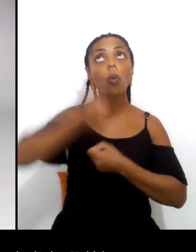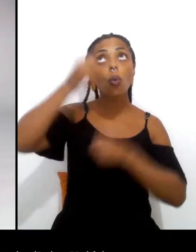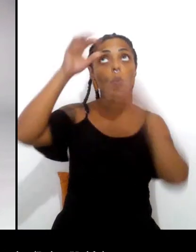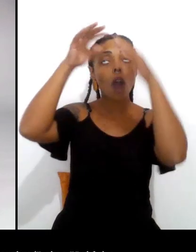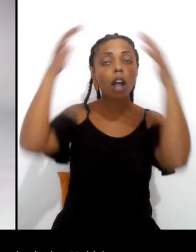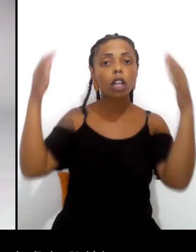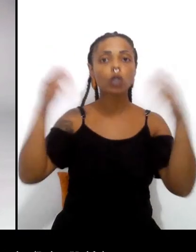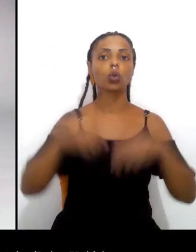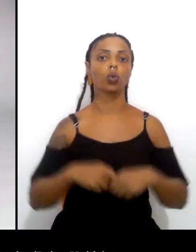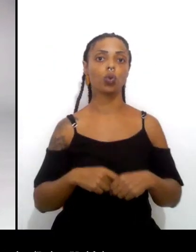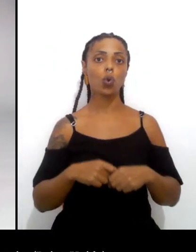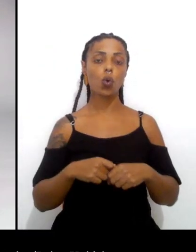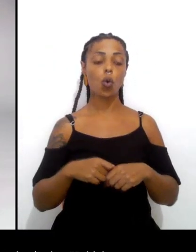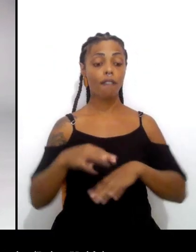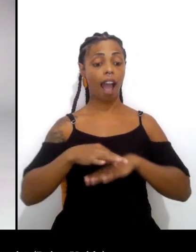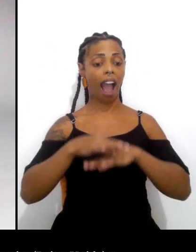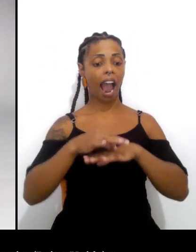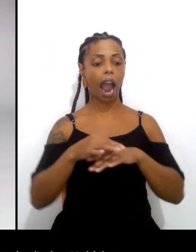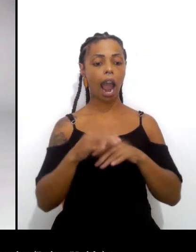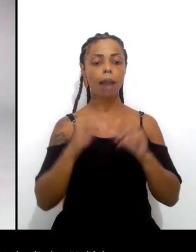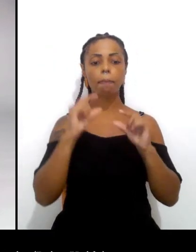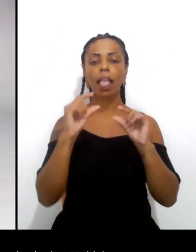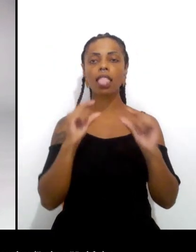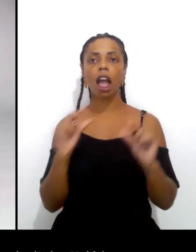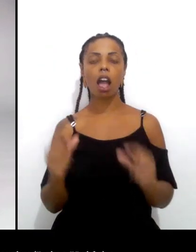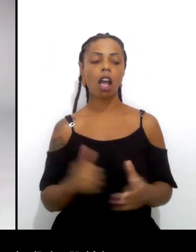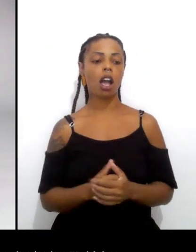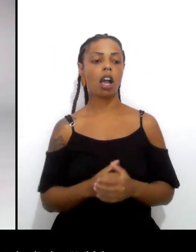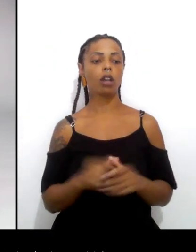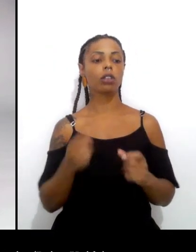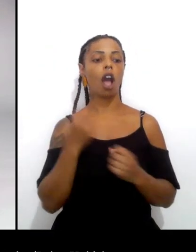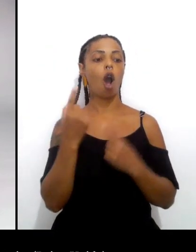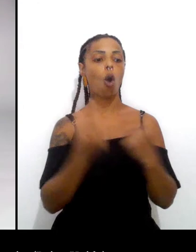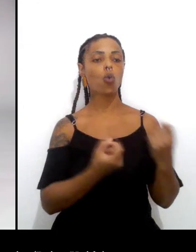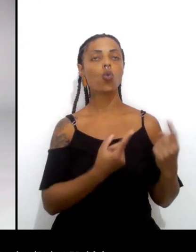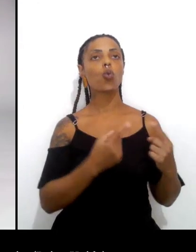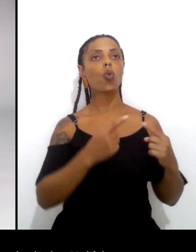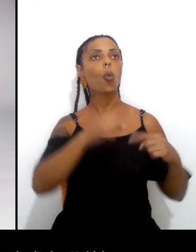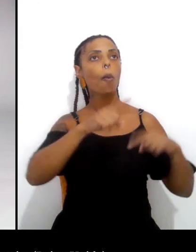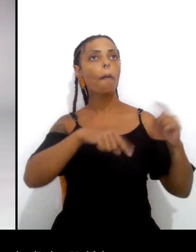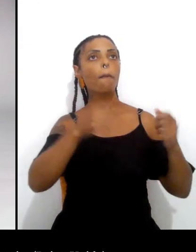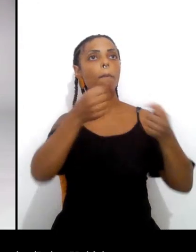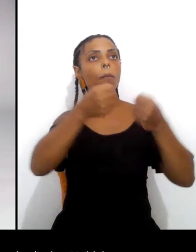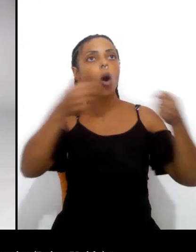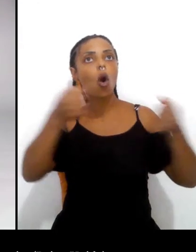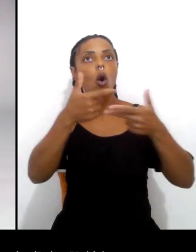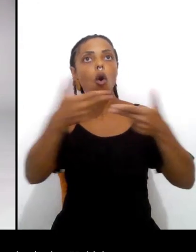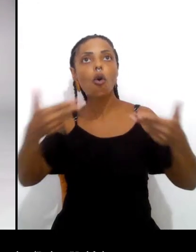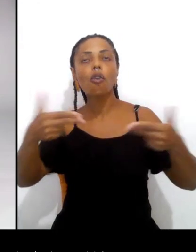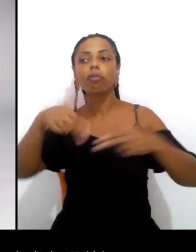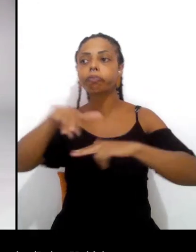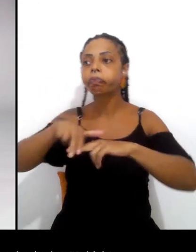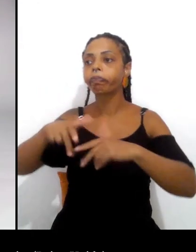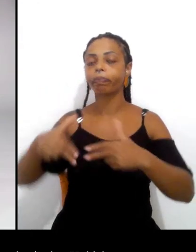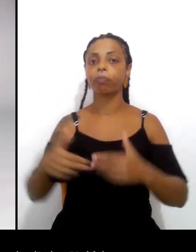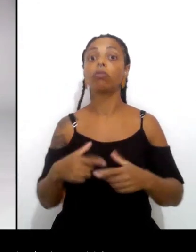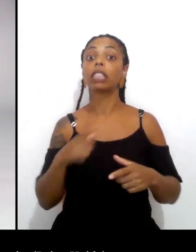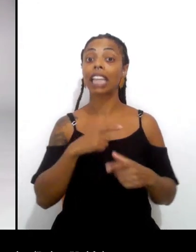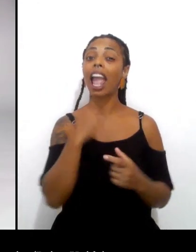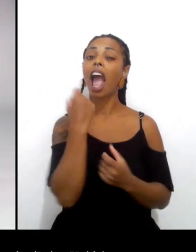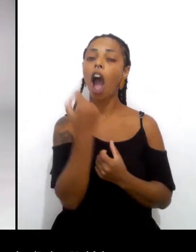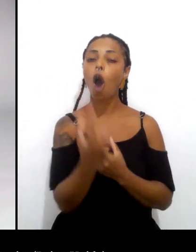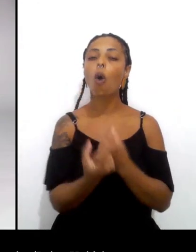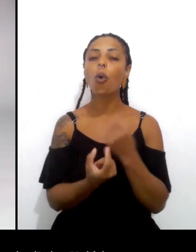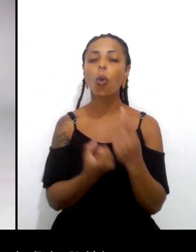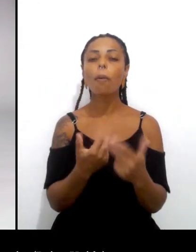pedaços de carne certos tipos de móveis enfim algumas figuras